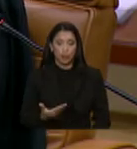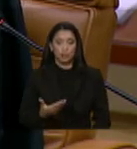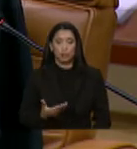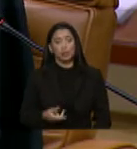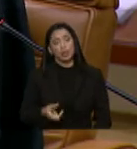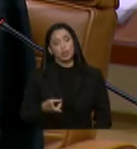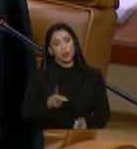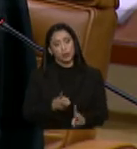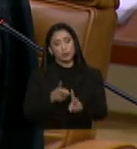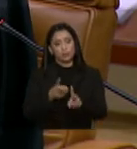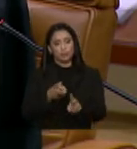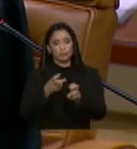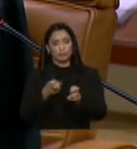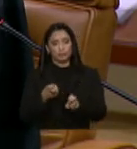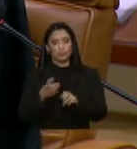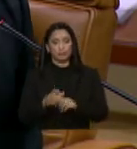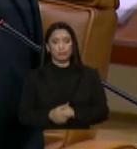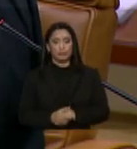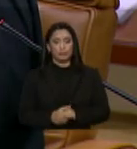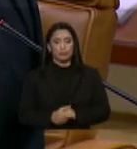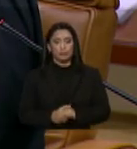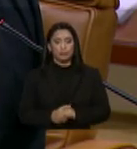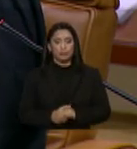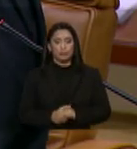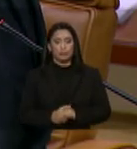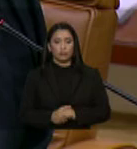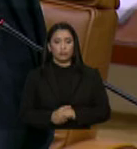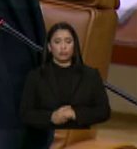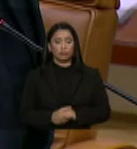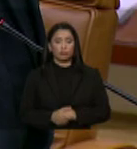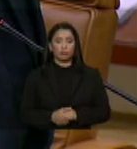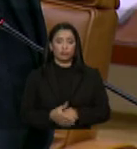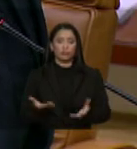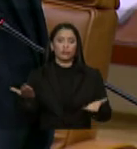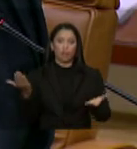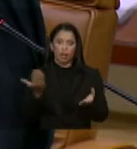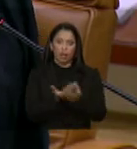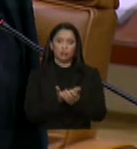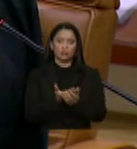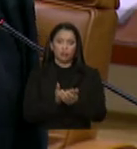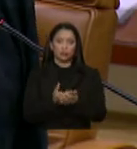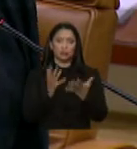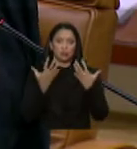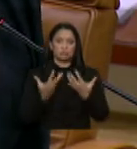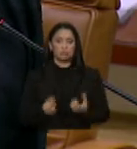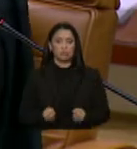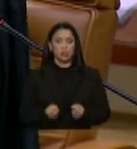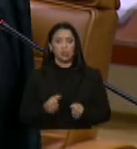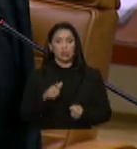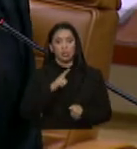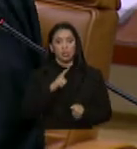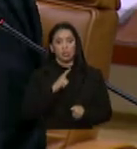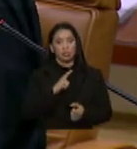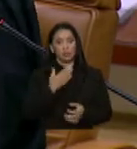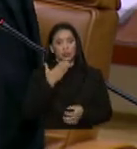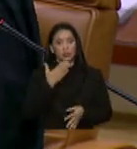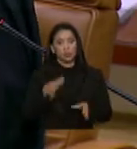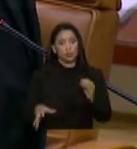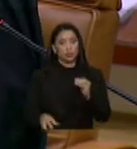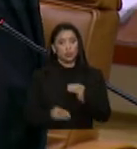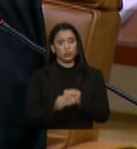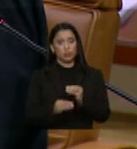me parece é presente então conheço é da ação também afasto até por ser um pedido subsidiário